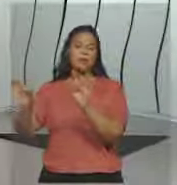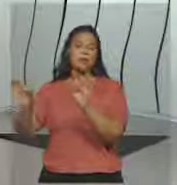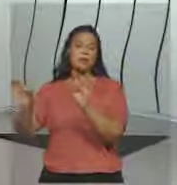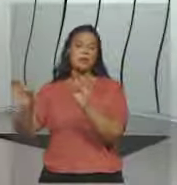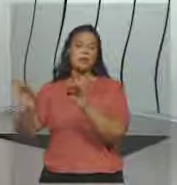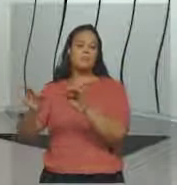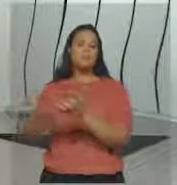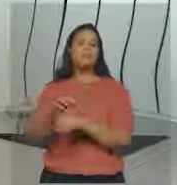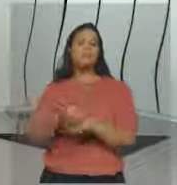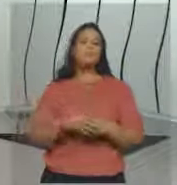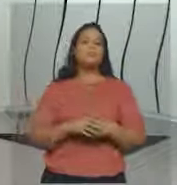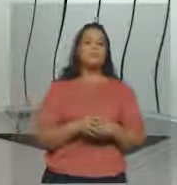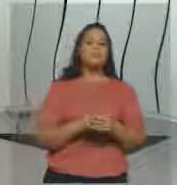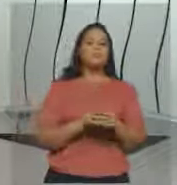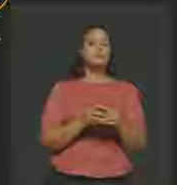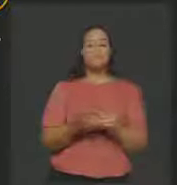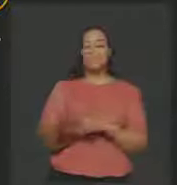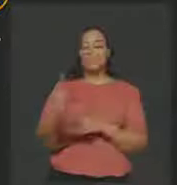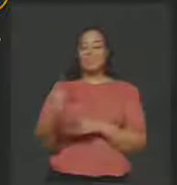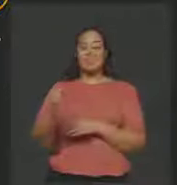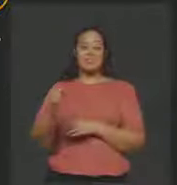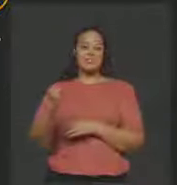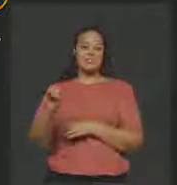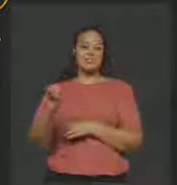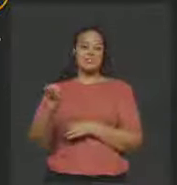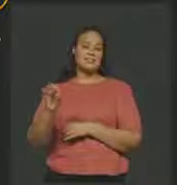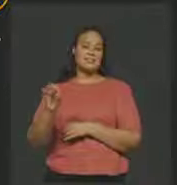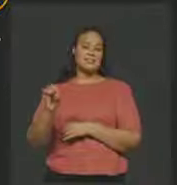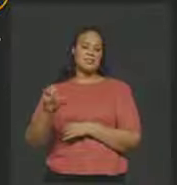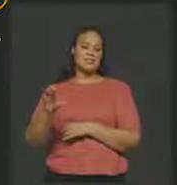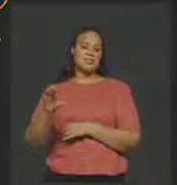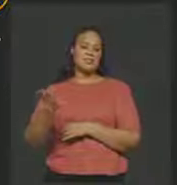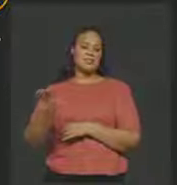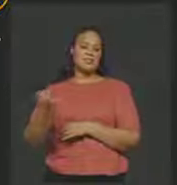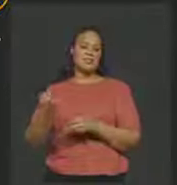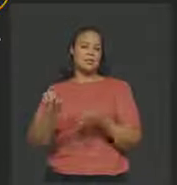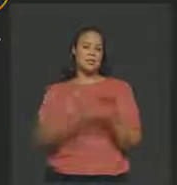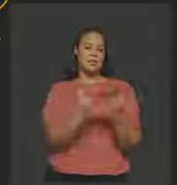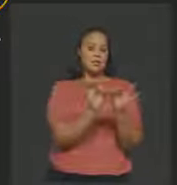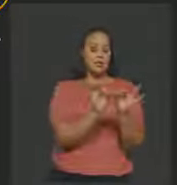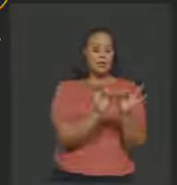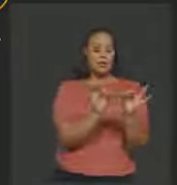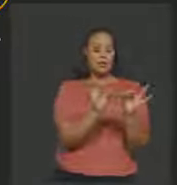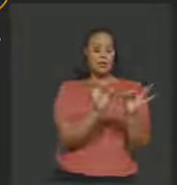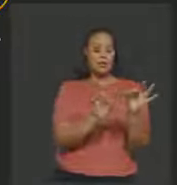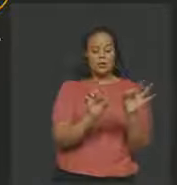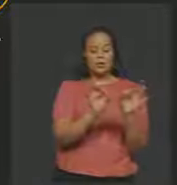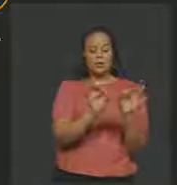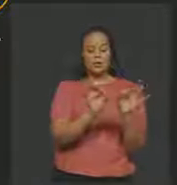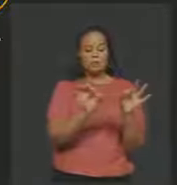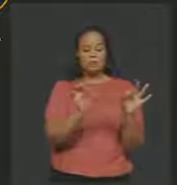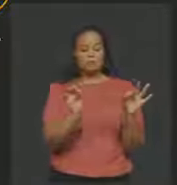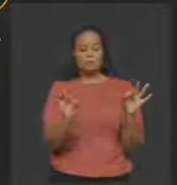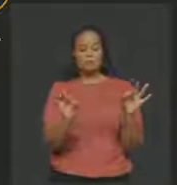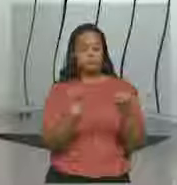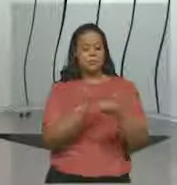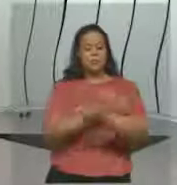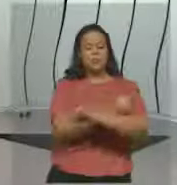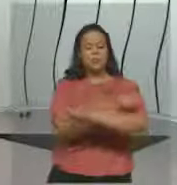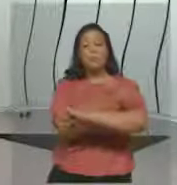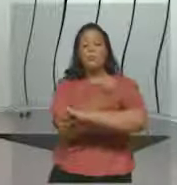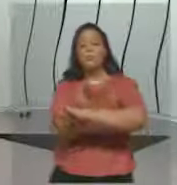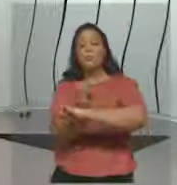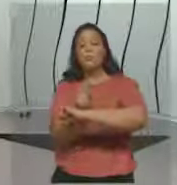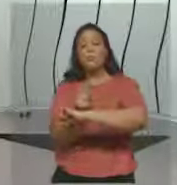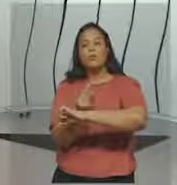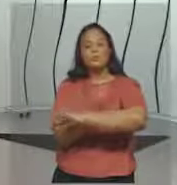símbolo. Aqui você tem um amperímetro, que é capaz de medir em amperes, a gente vai ver no final, e aqui um voltímetro que